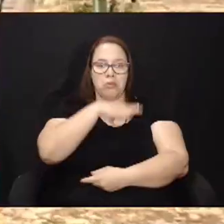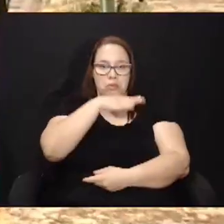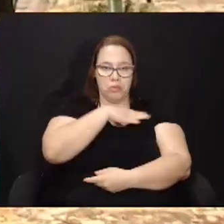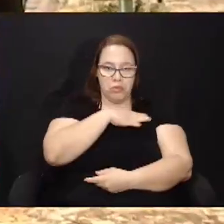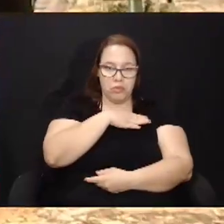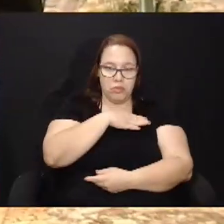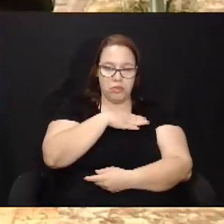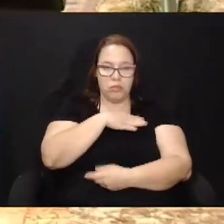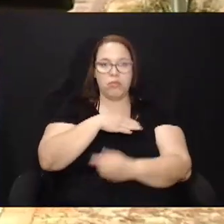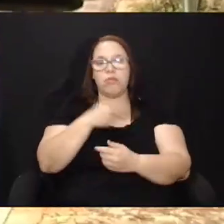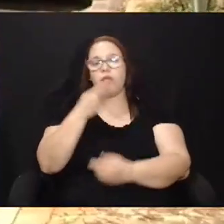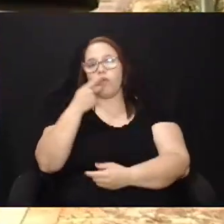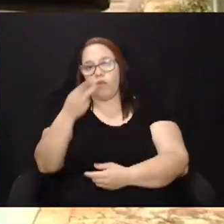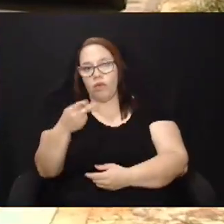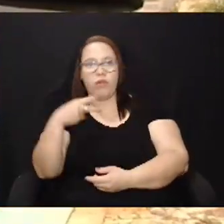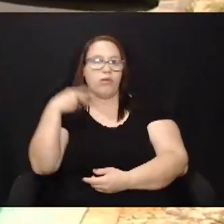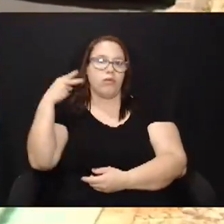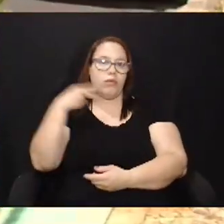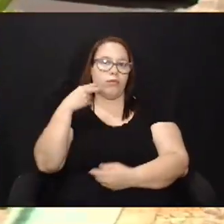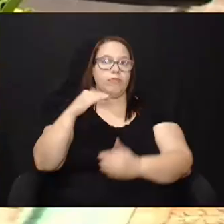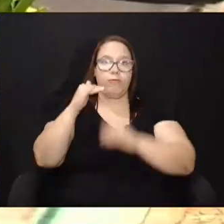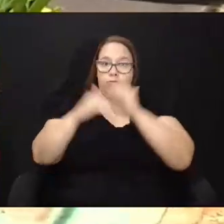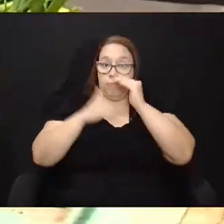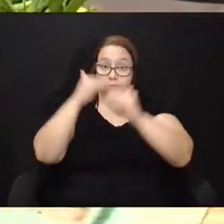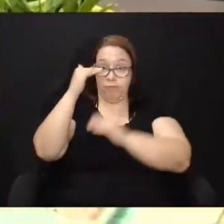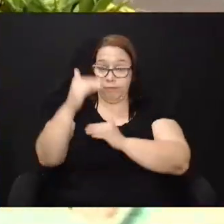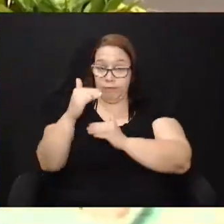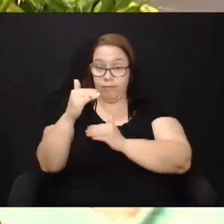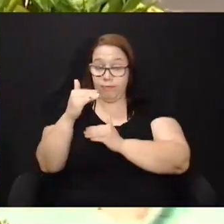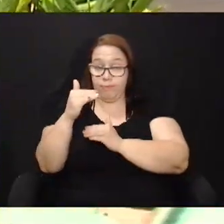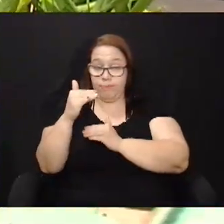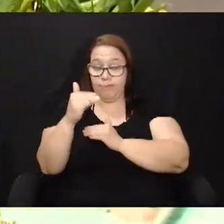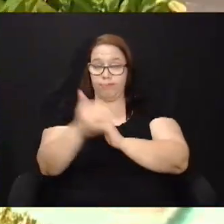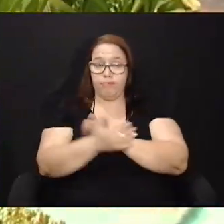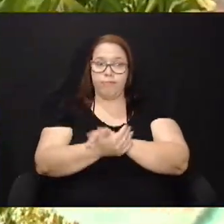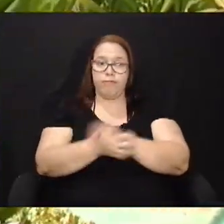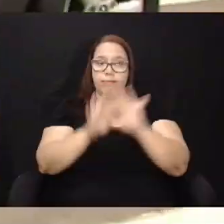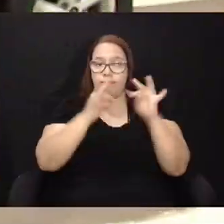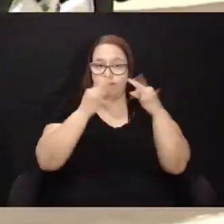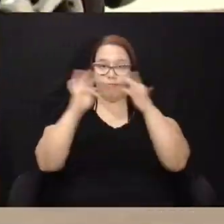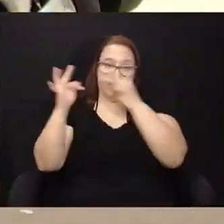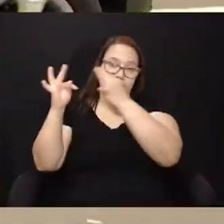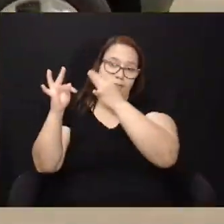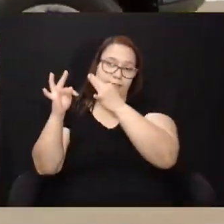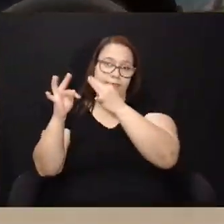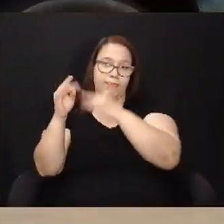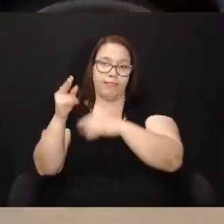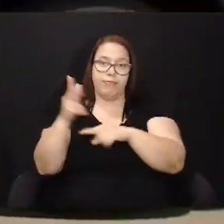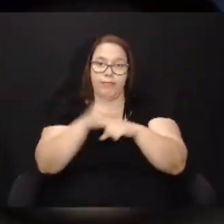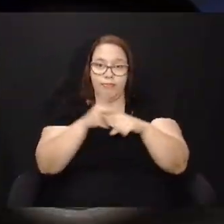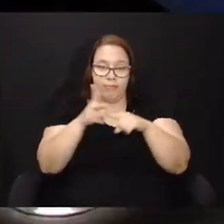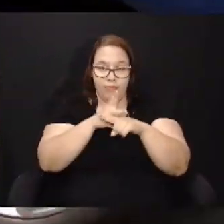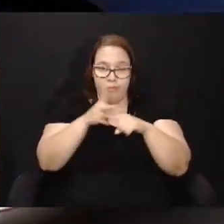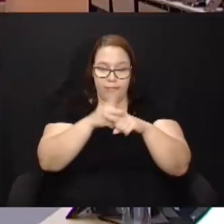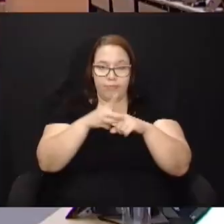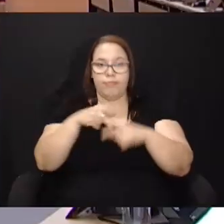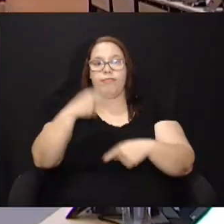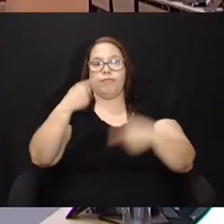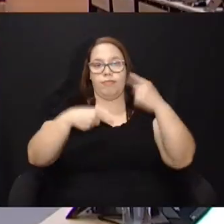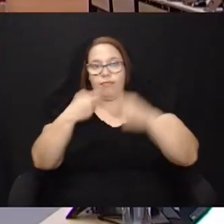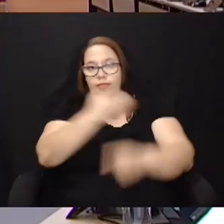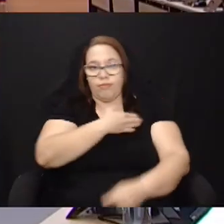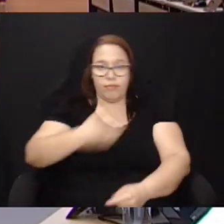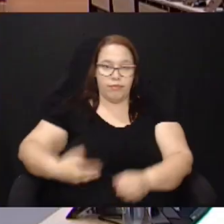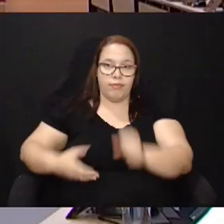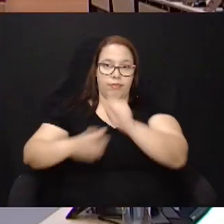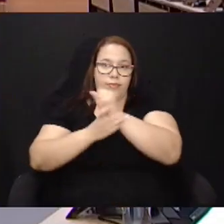e representam um avanço na conjugação de tecnologia, fiscalidade e políticas públicas de segurança. A